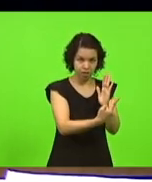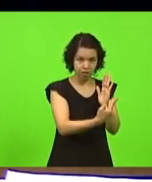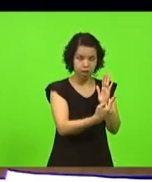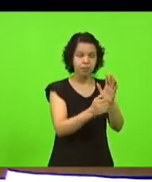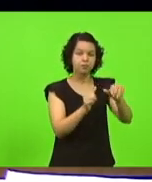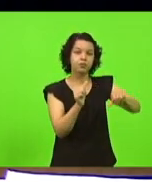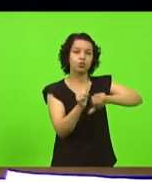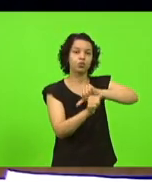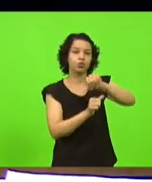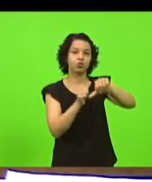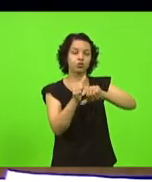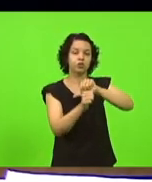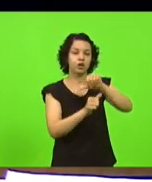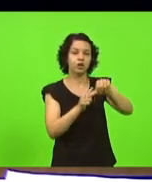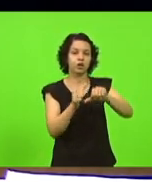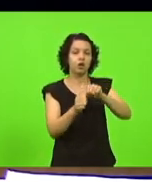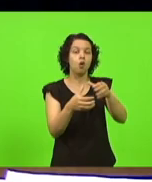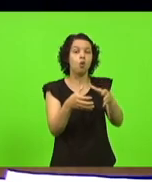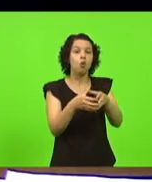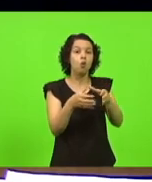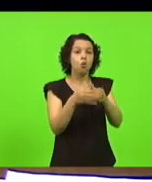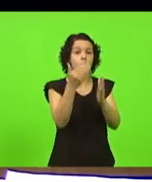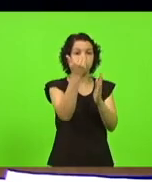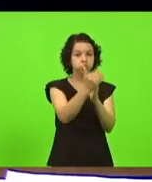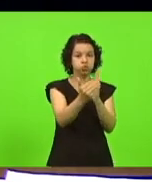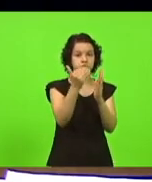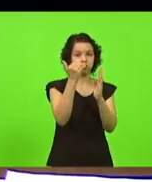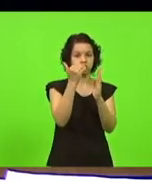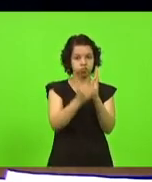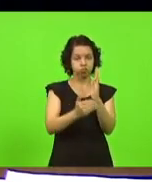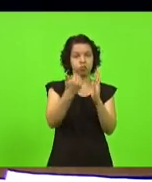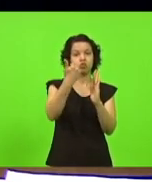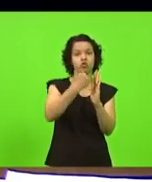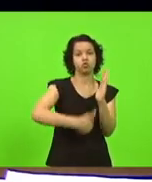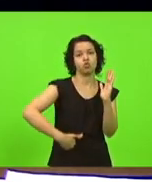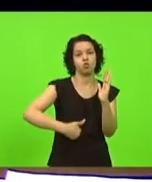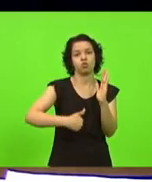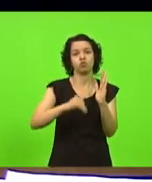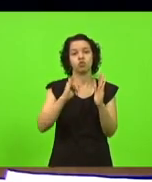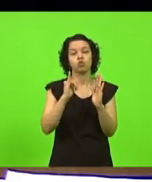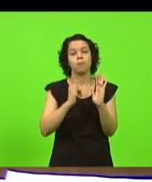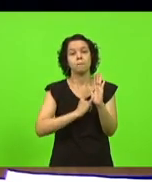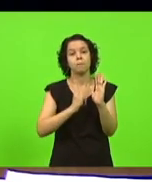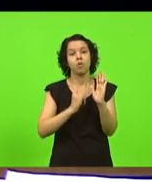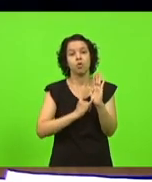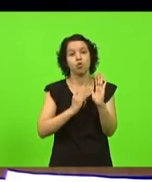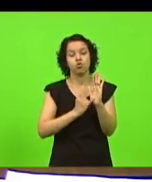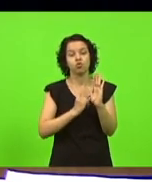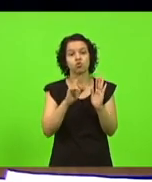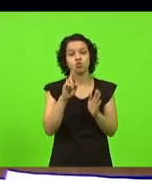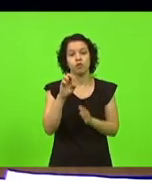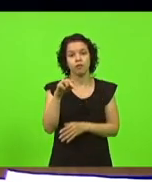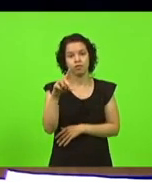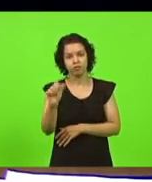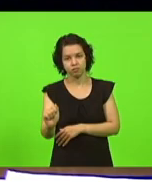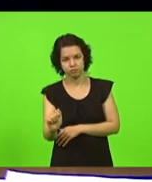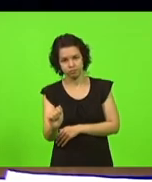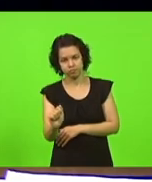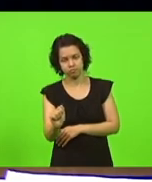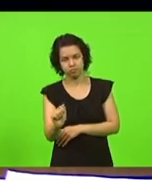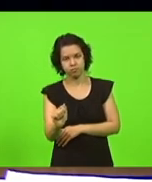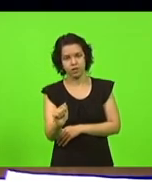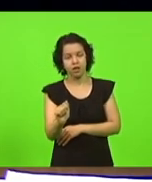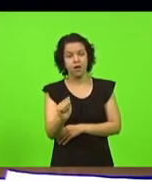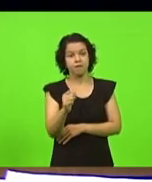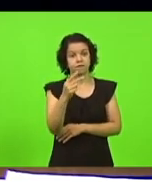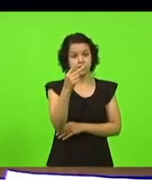faixa de desconto do imposto de renda, muda a faixa do imposto de renda de